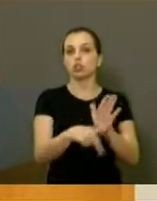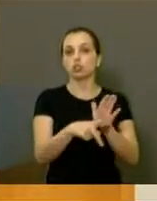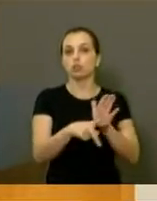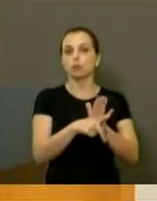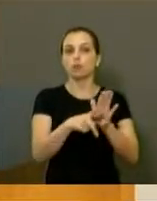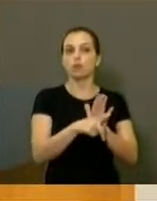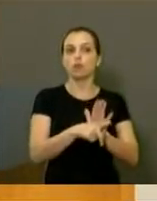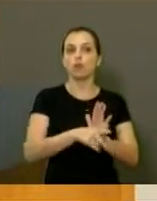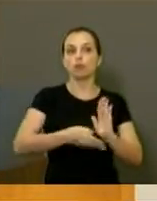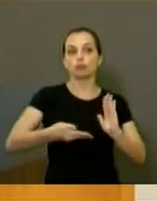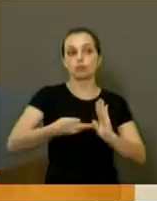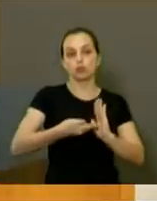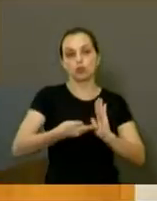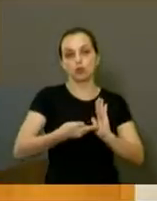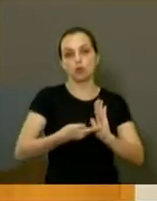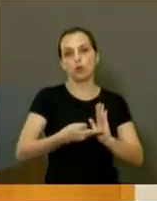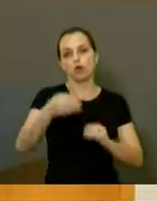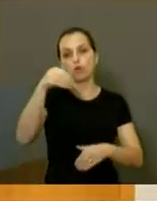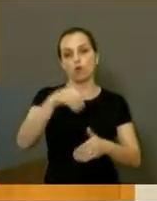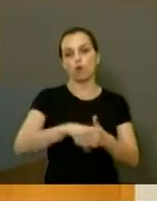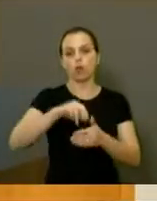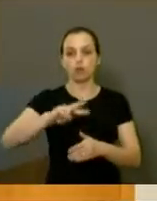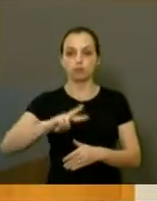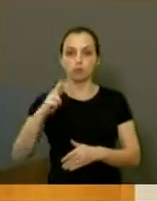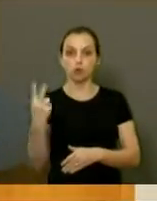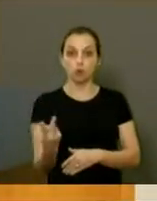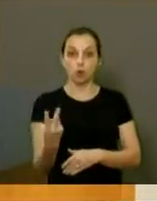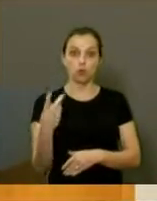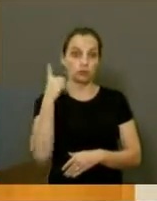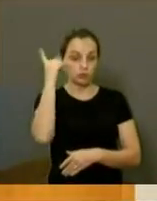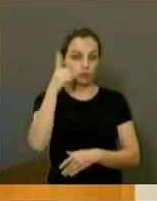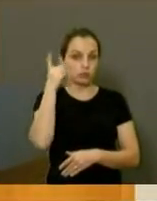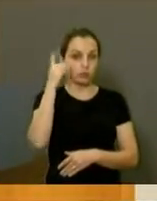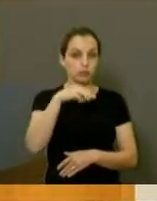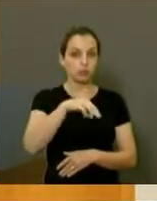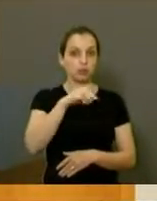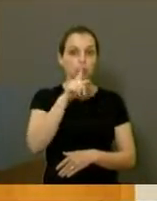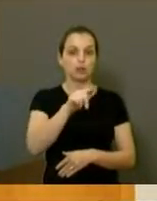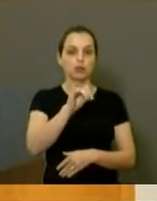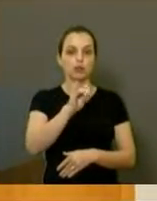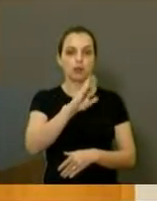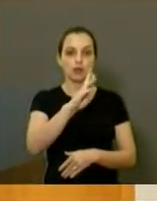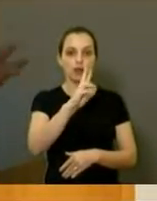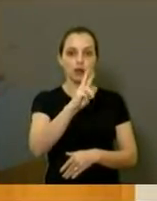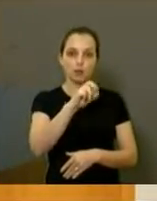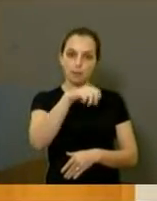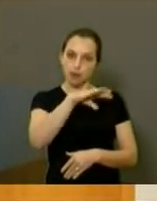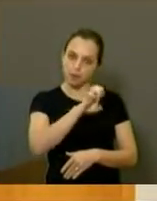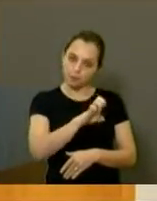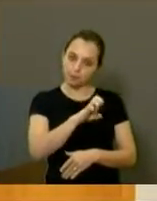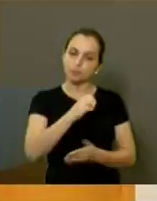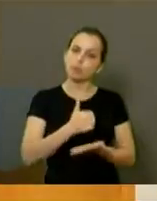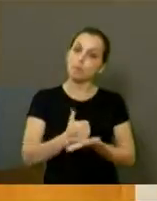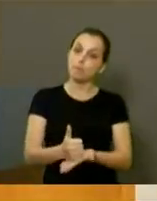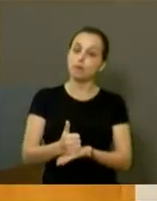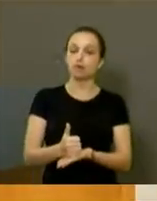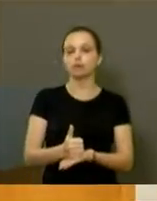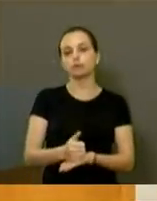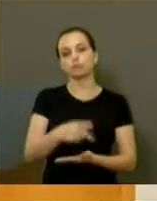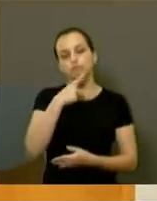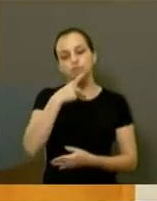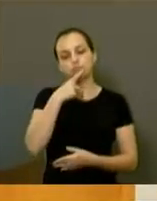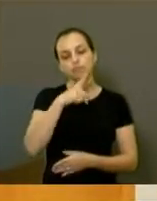a Câmara, ele vai votar contrariamente, deputado Guilherme Mussi. Tá? Então, o apoio do nosso partido vocês